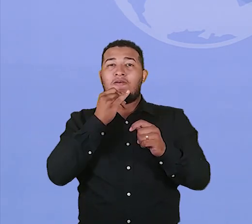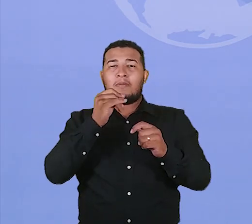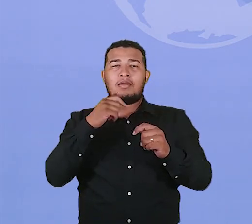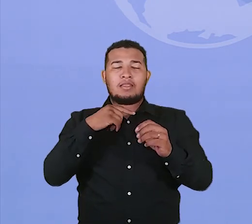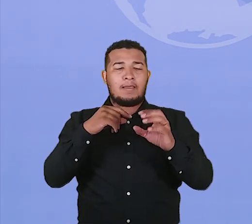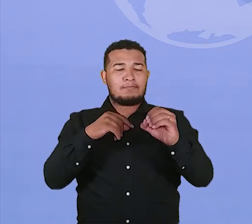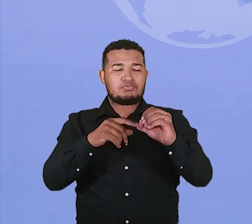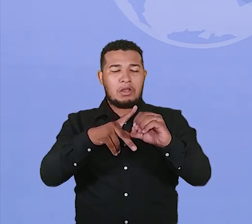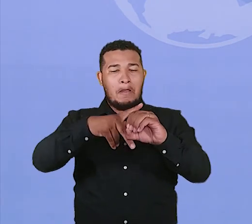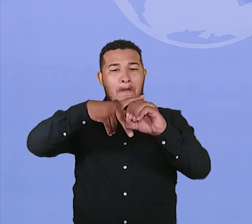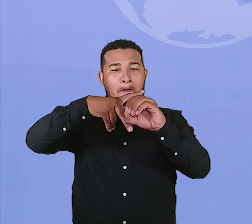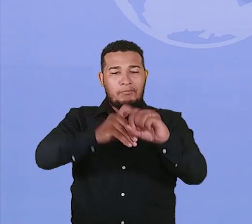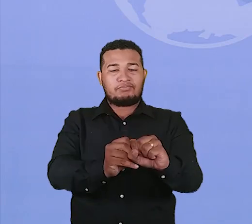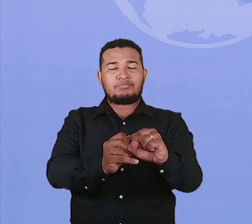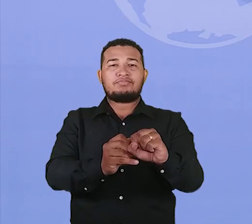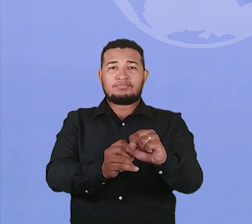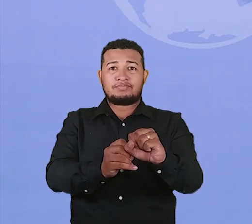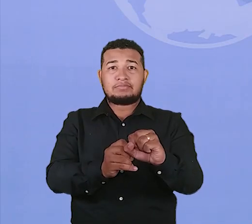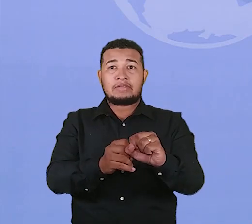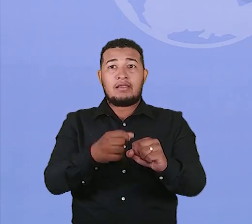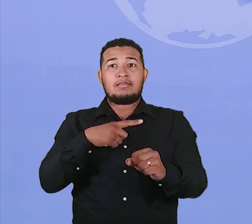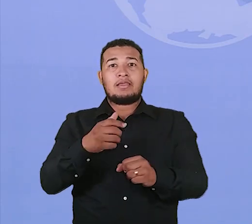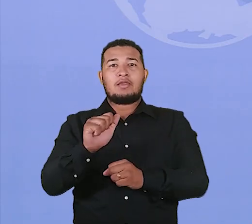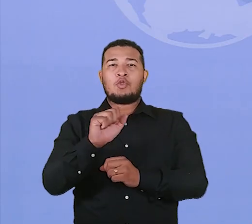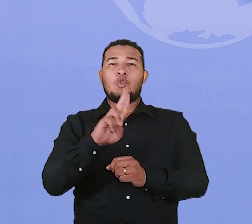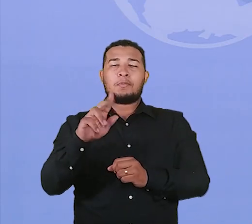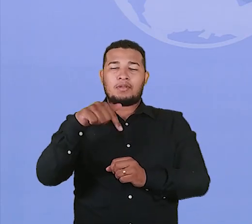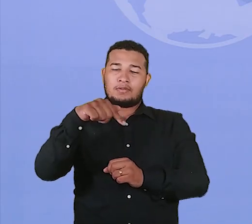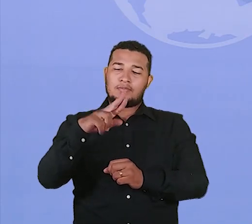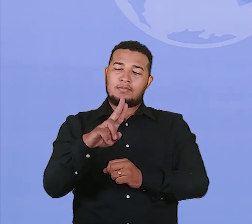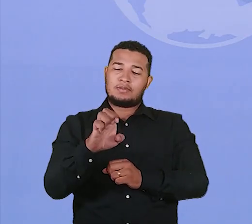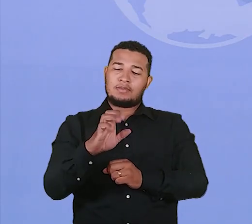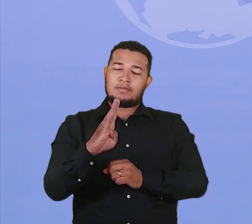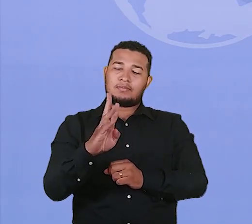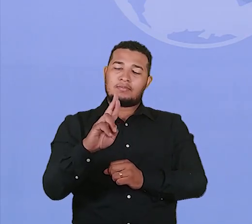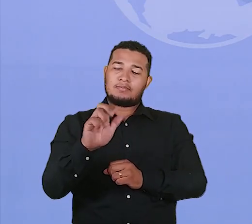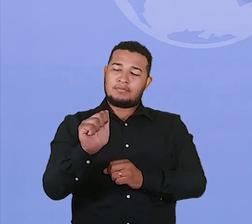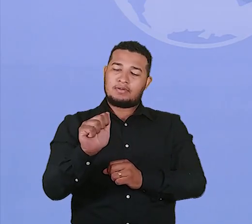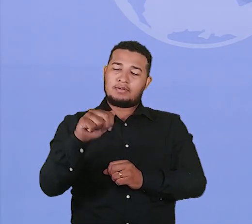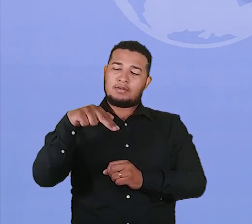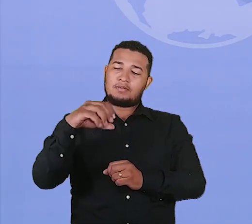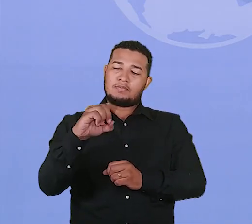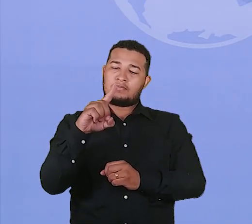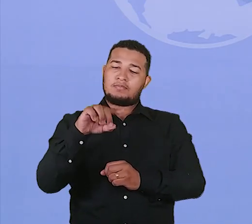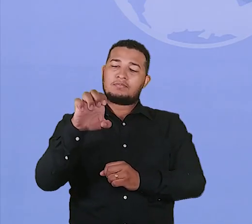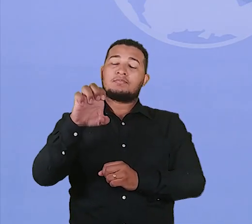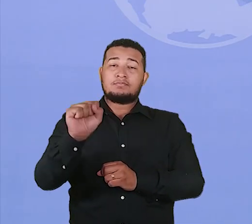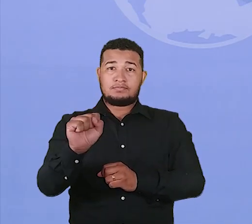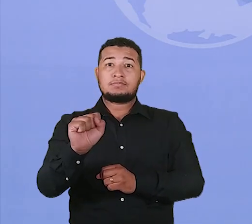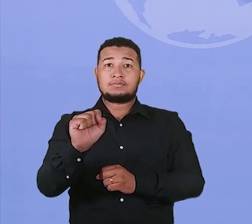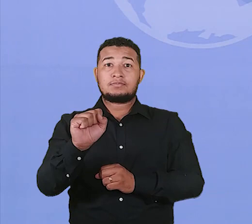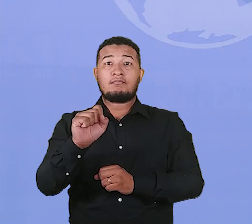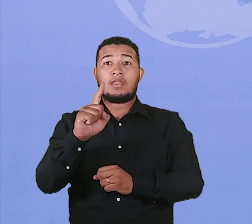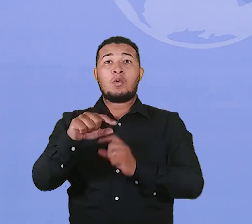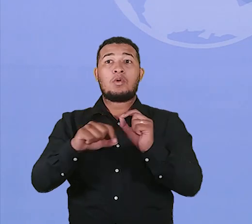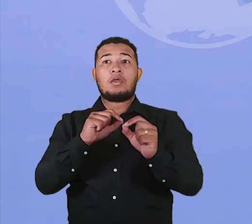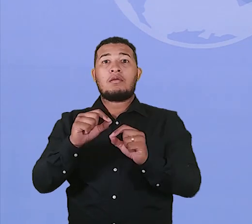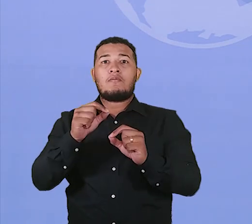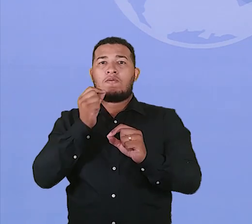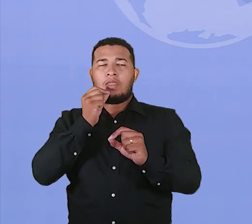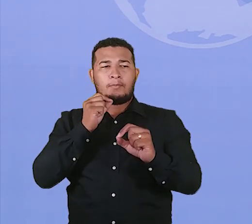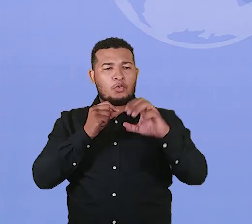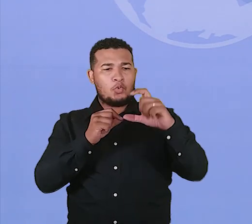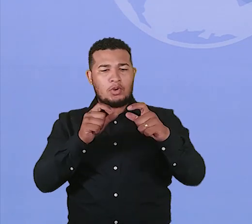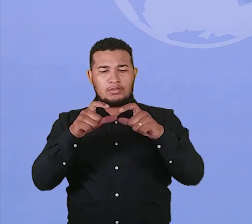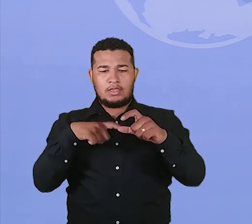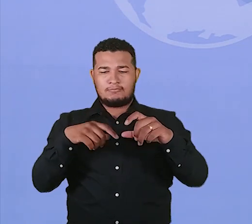no meio então quebra nós o ponto de apoio tá aqui numa na extremidade a resistência que aonde você vai